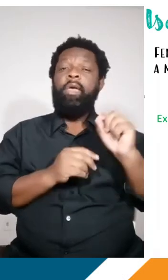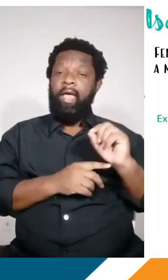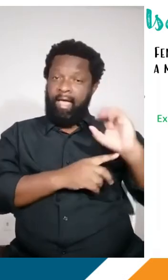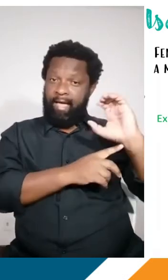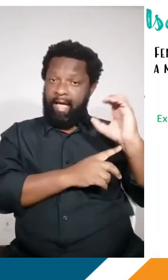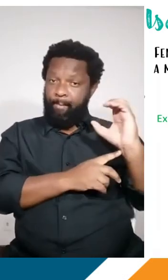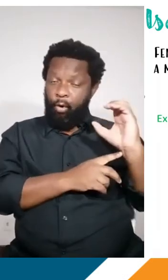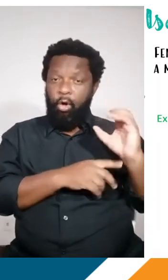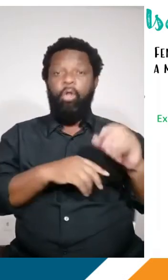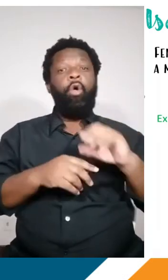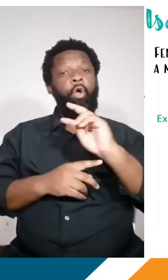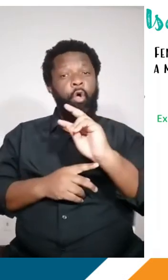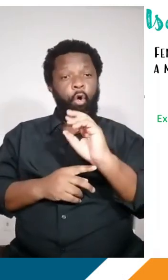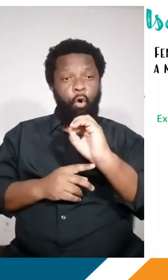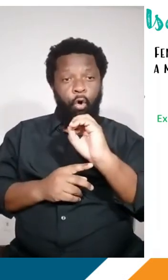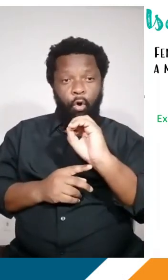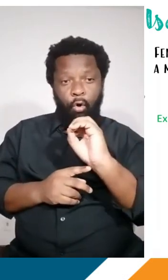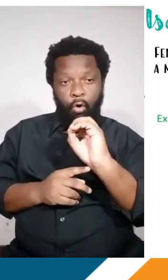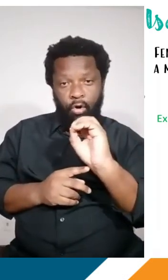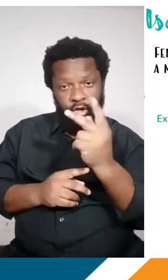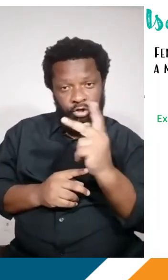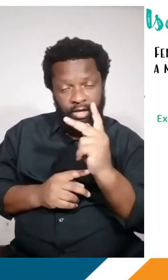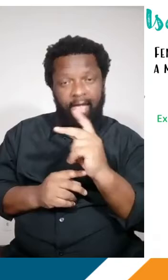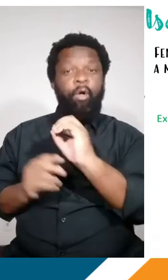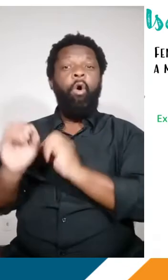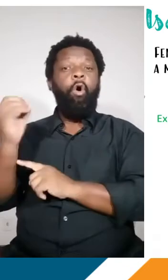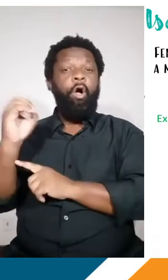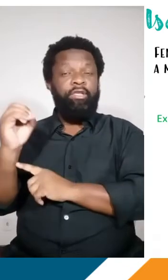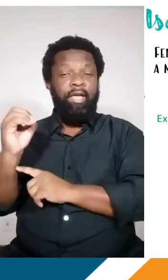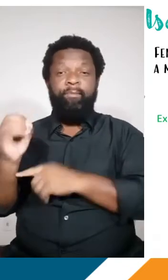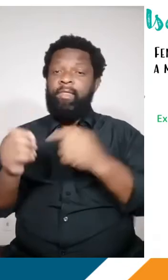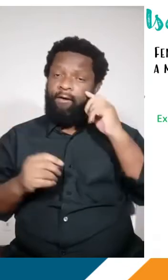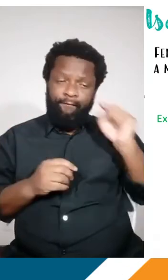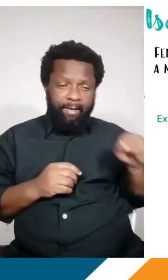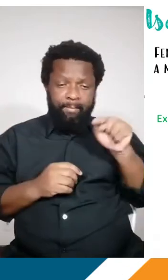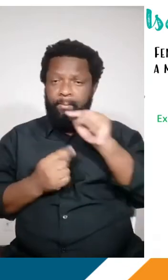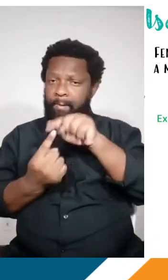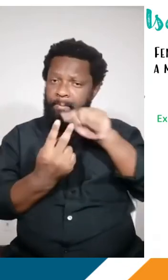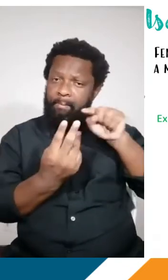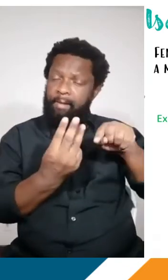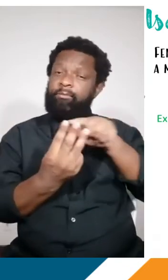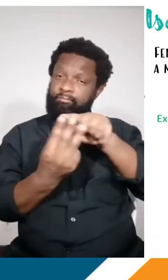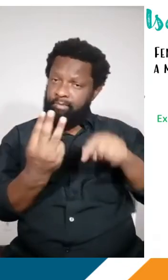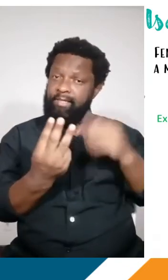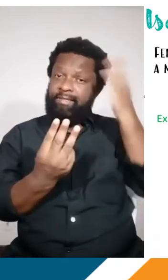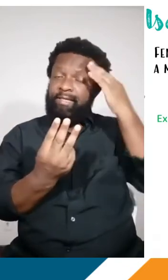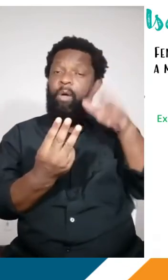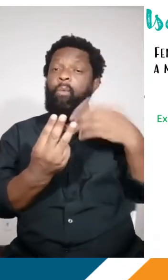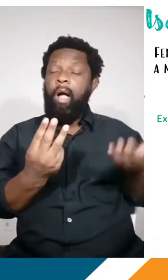1 oxigênio. A fórmula molecular só me diz a constituição daquele composto, os átomos que constituem aquele